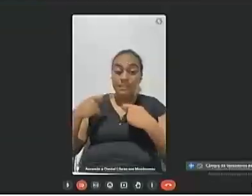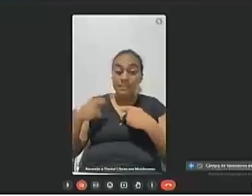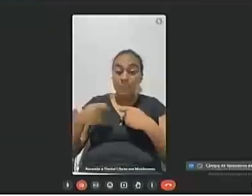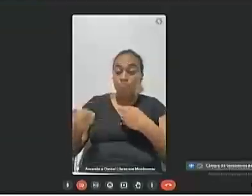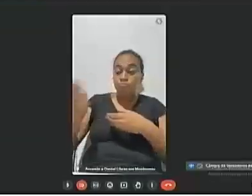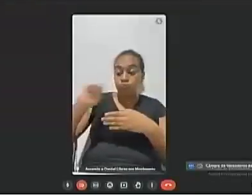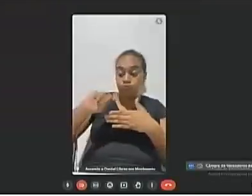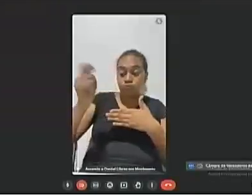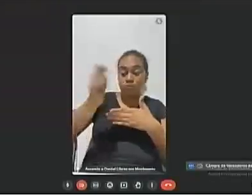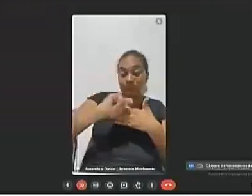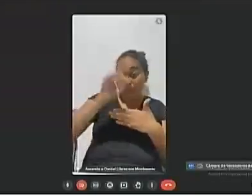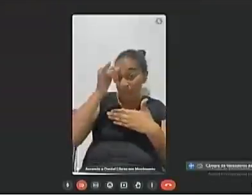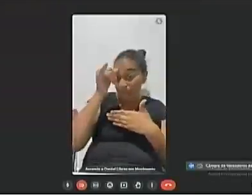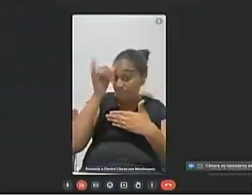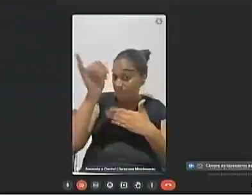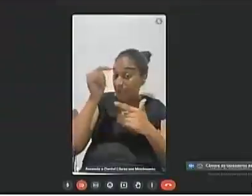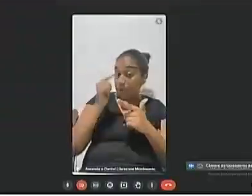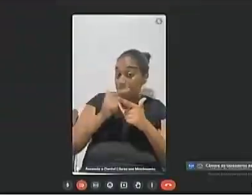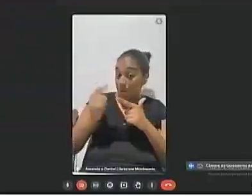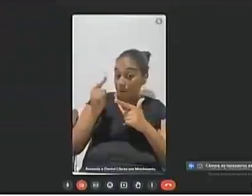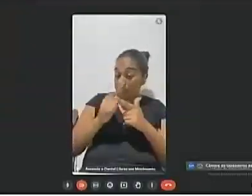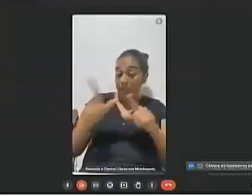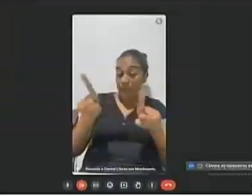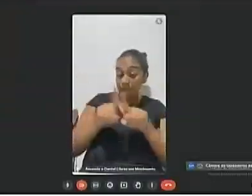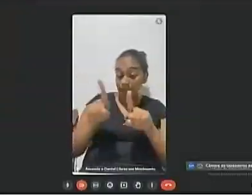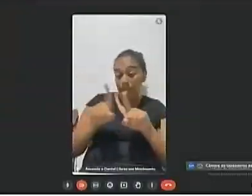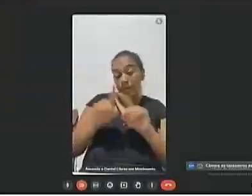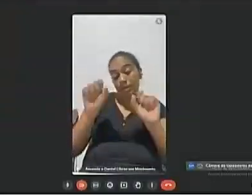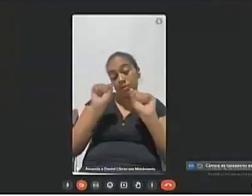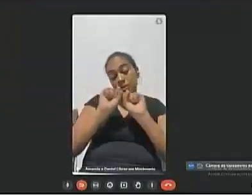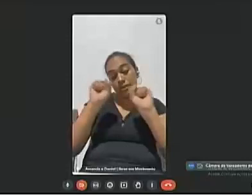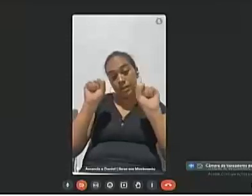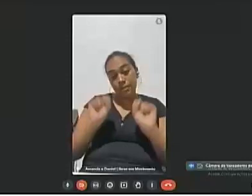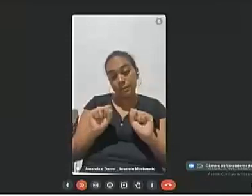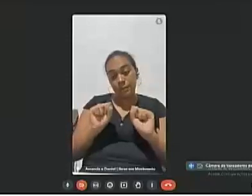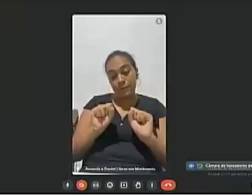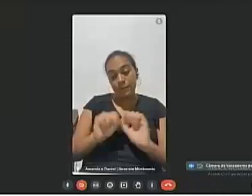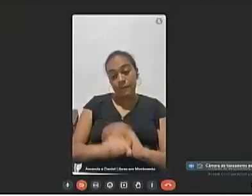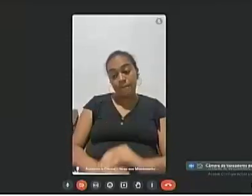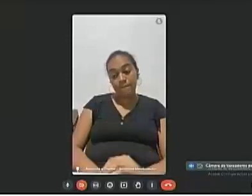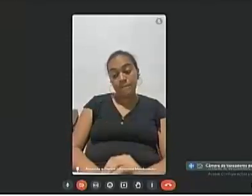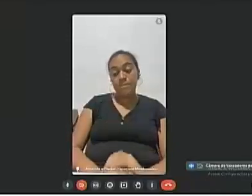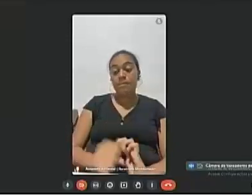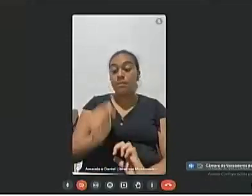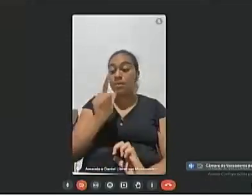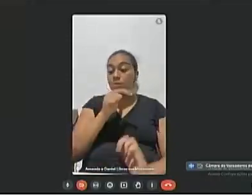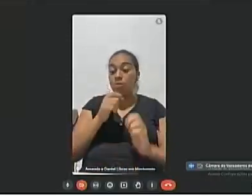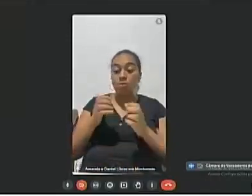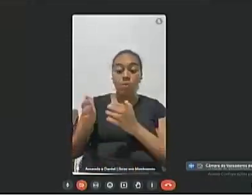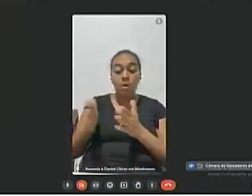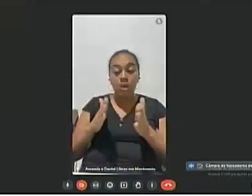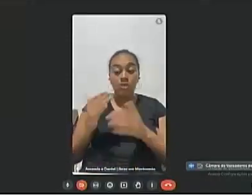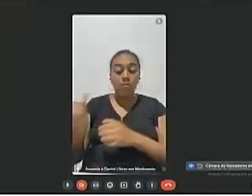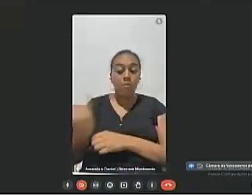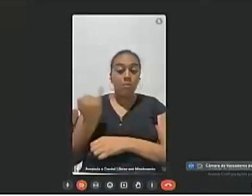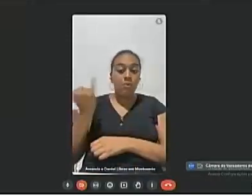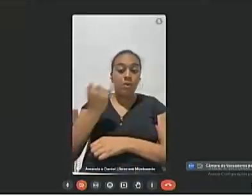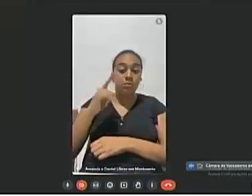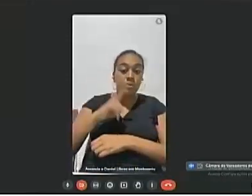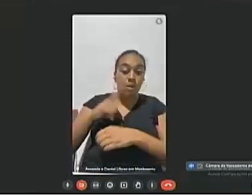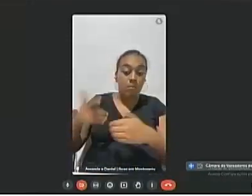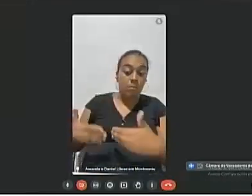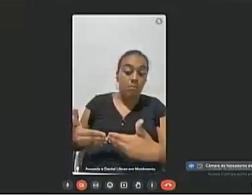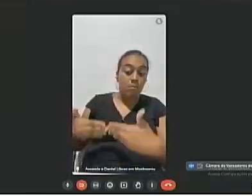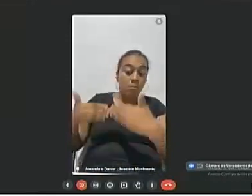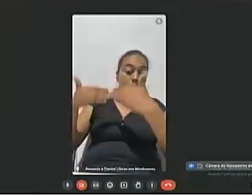qualquer erosão, qualquer colapso do sistema. O rio elevado, onde tem muros mais altos que a cidade, daí